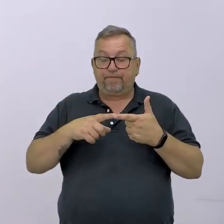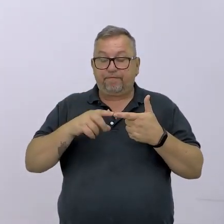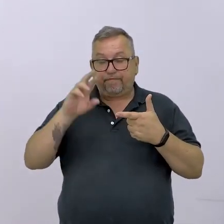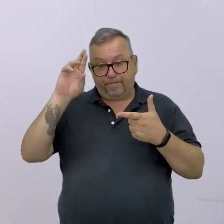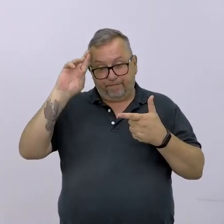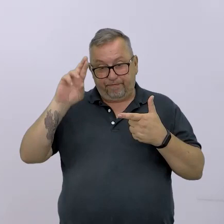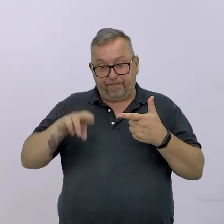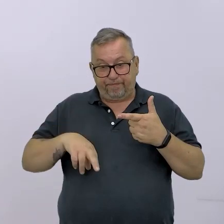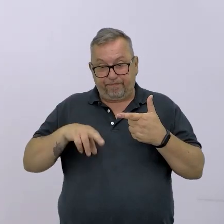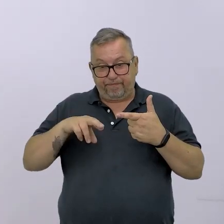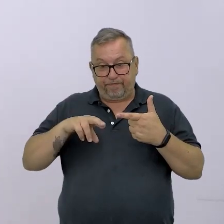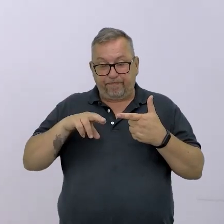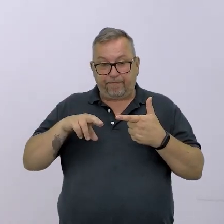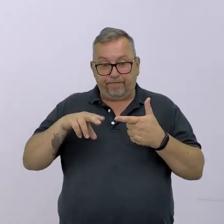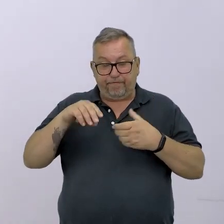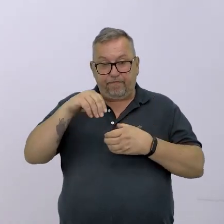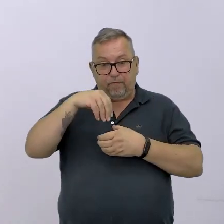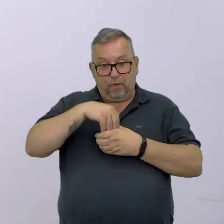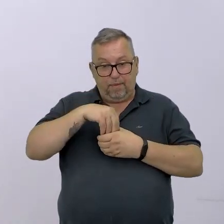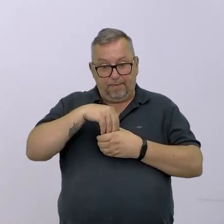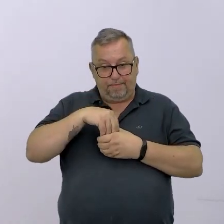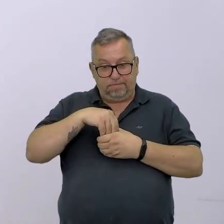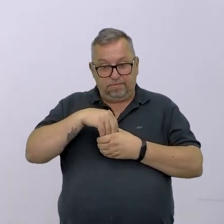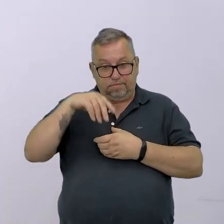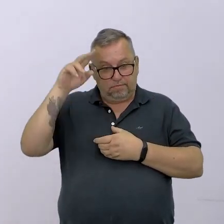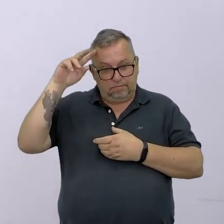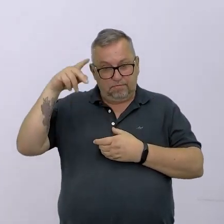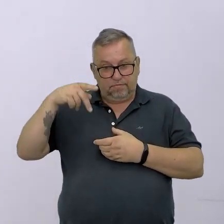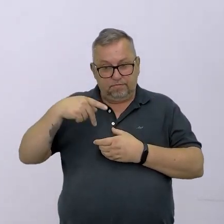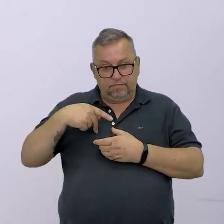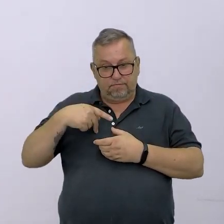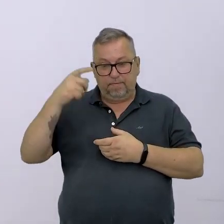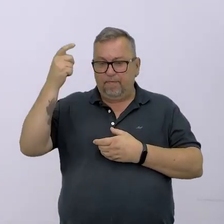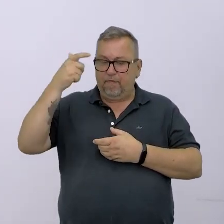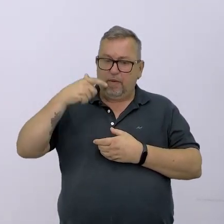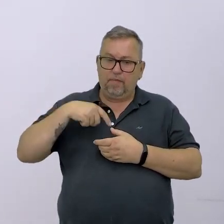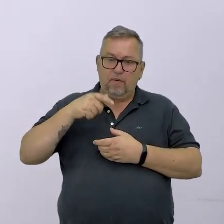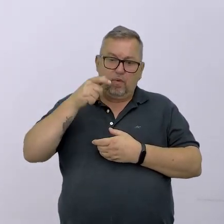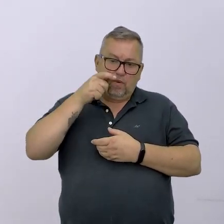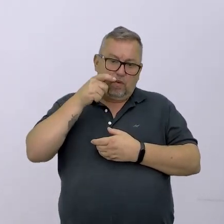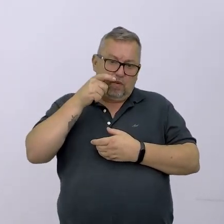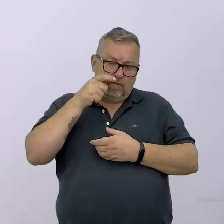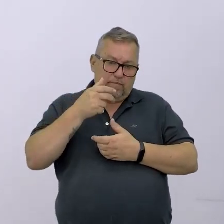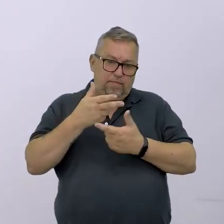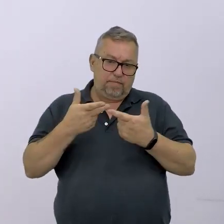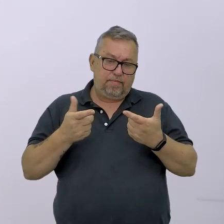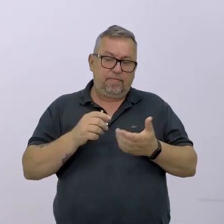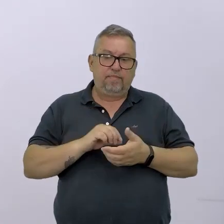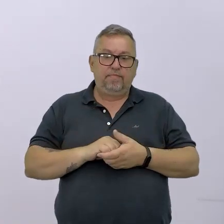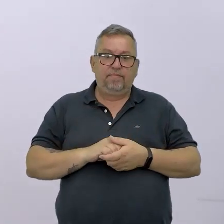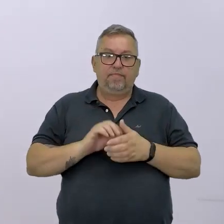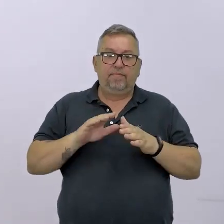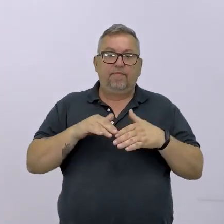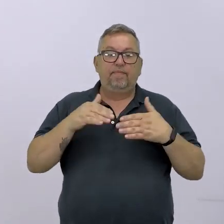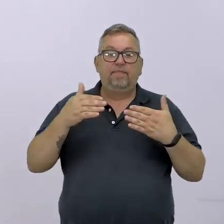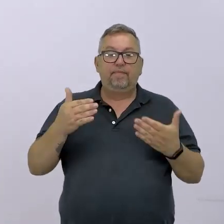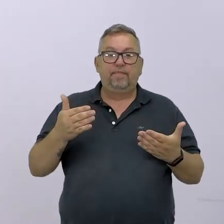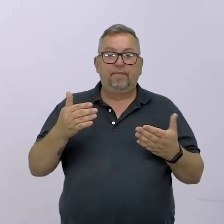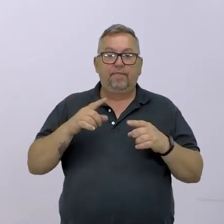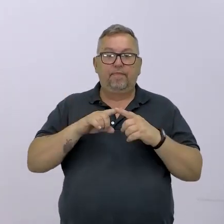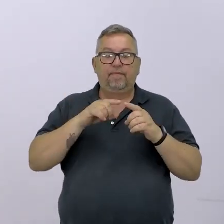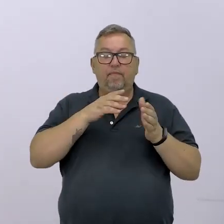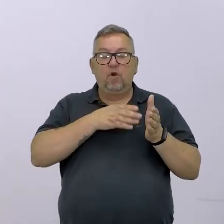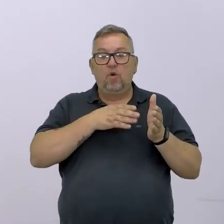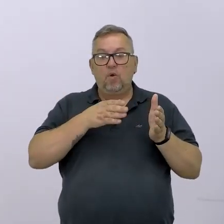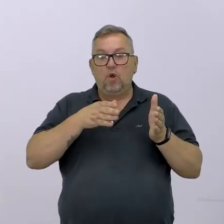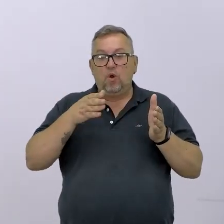razão, que é a razão subjetiva, leva em conta o sujeito que observa essas coisas. Então, essa ordem,